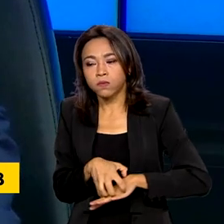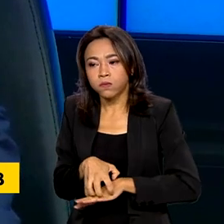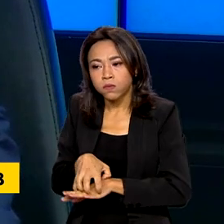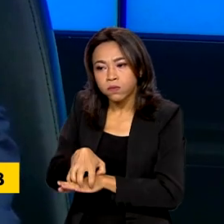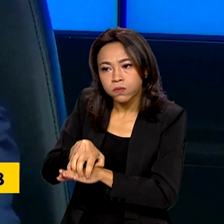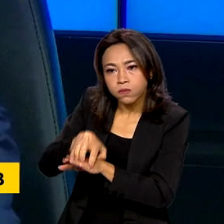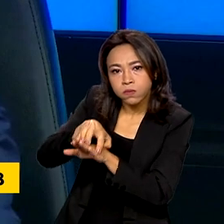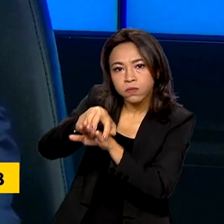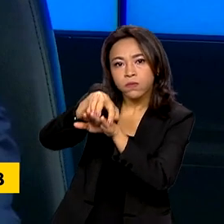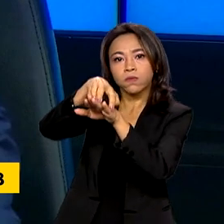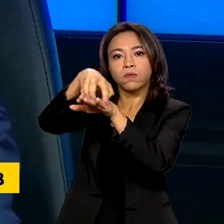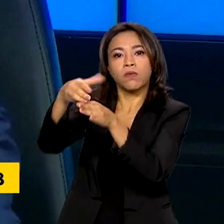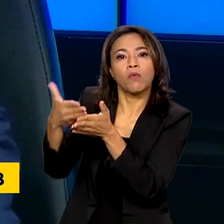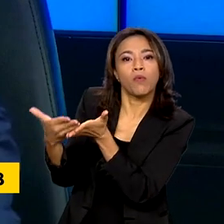ao porto de Barcarena